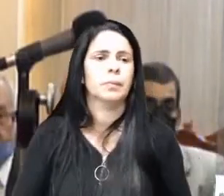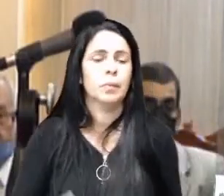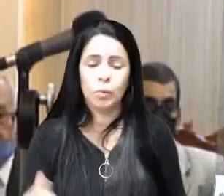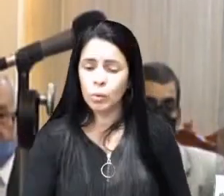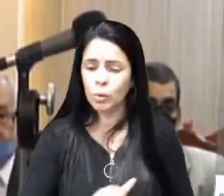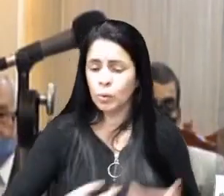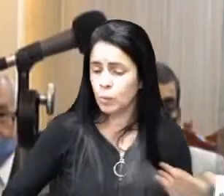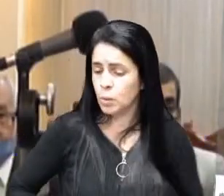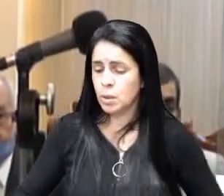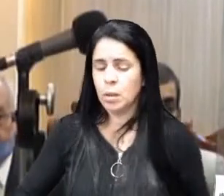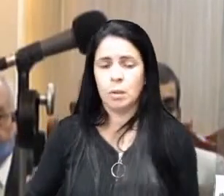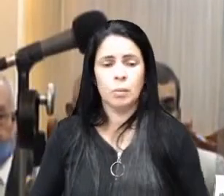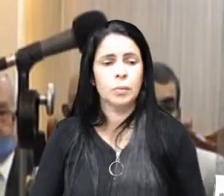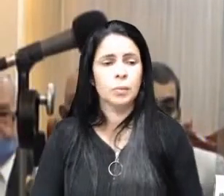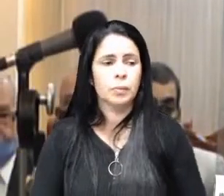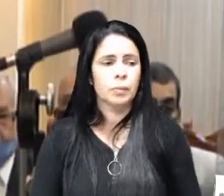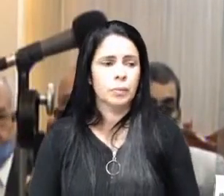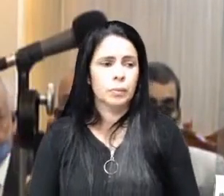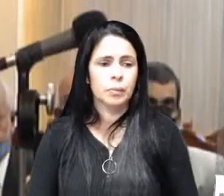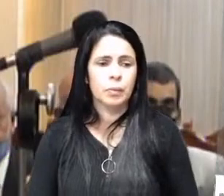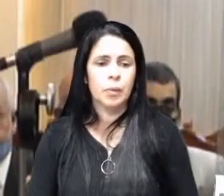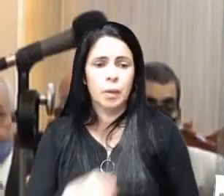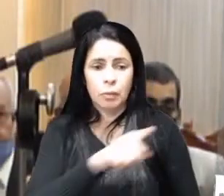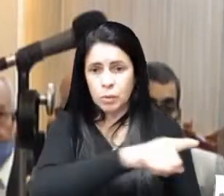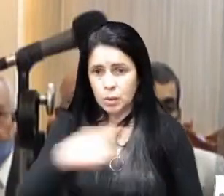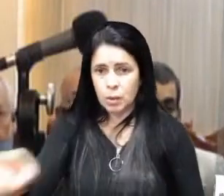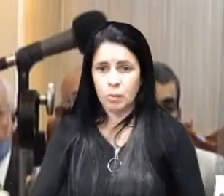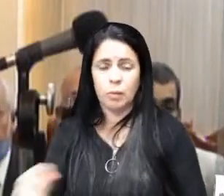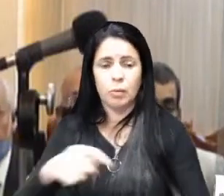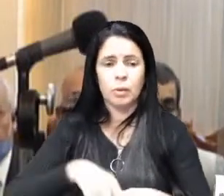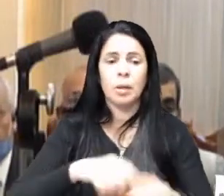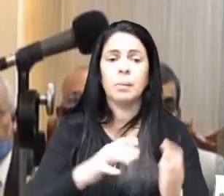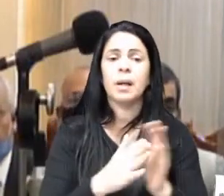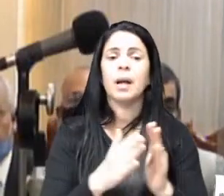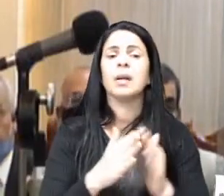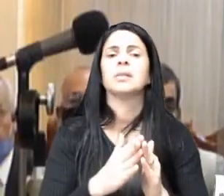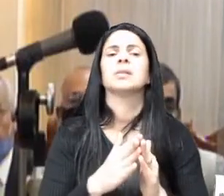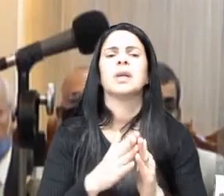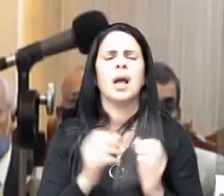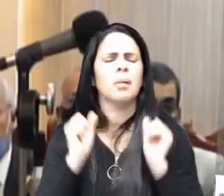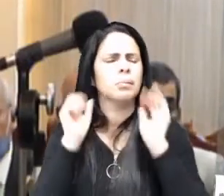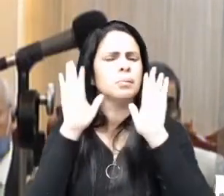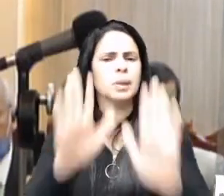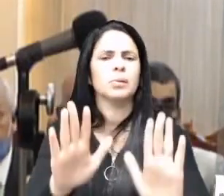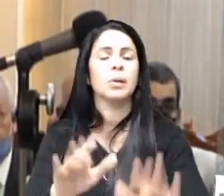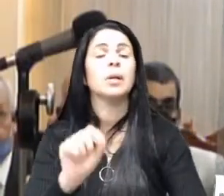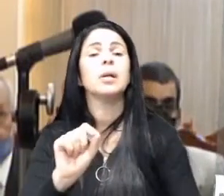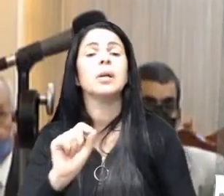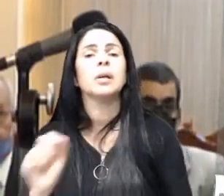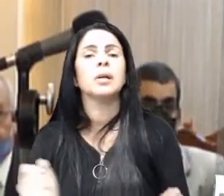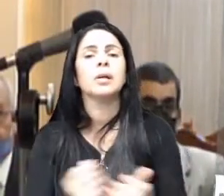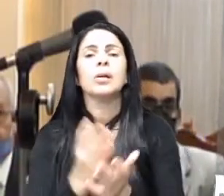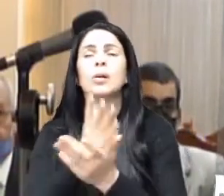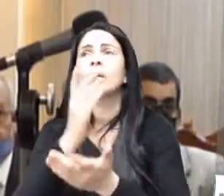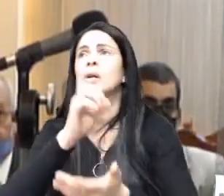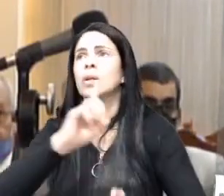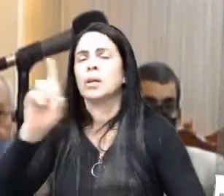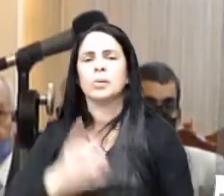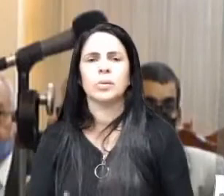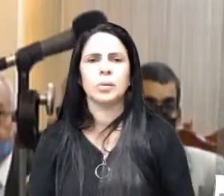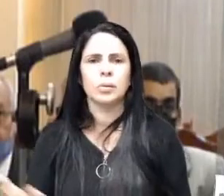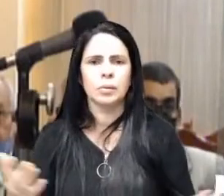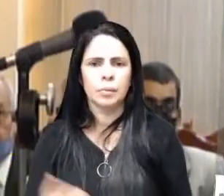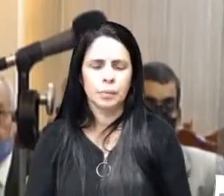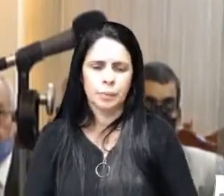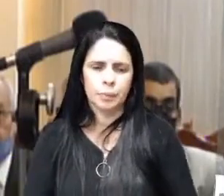E você vai voltar para casa abençoado. Quem dá glória a Deus? Então, primeiro,